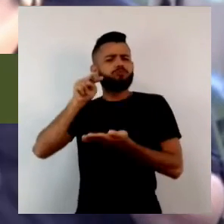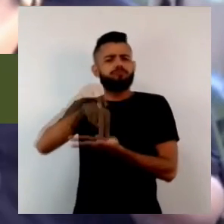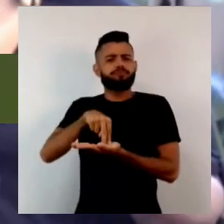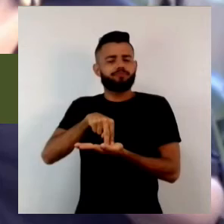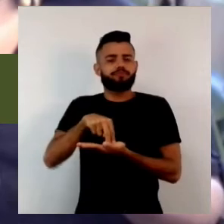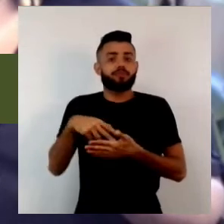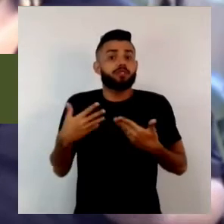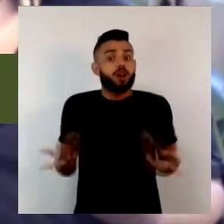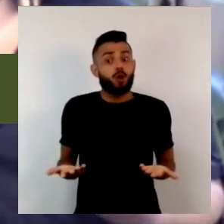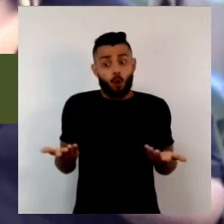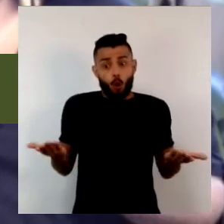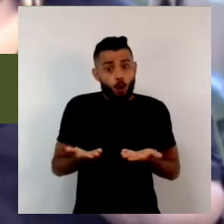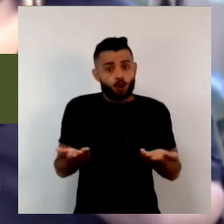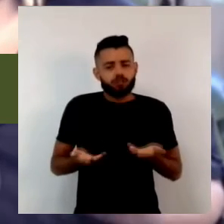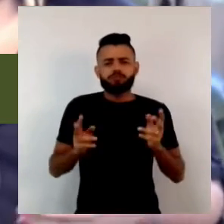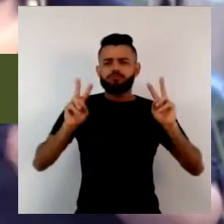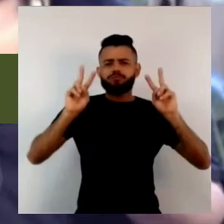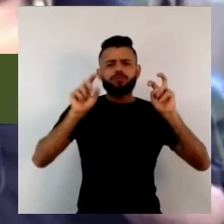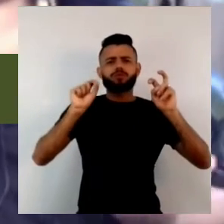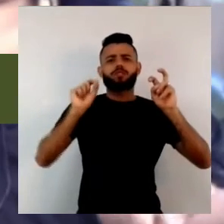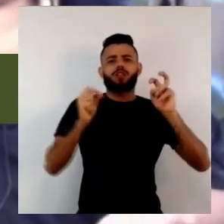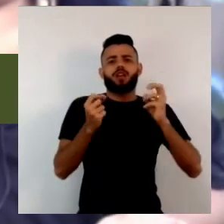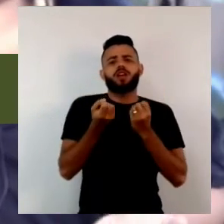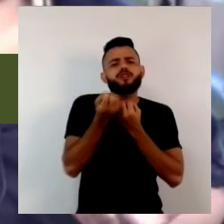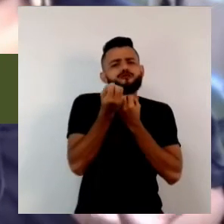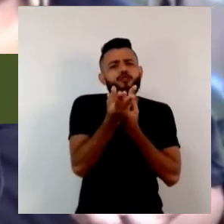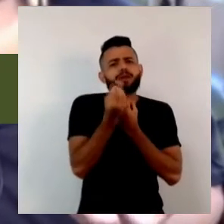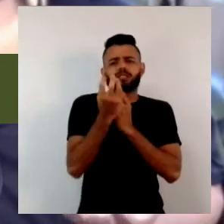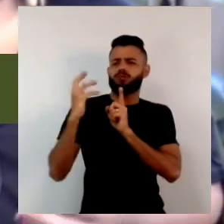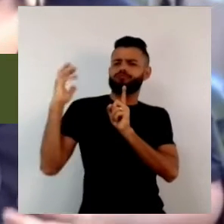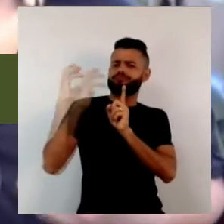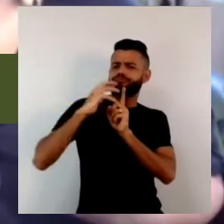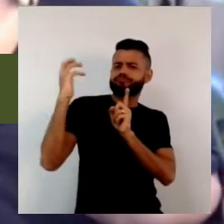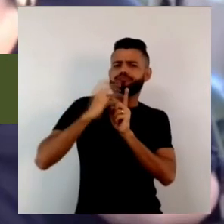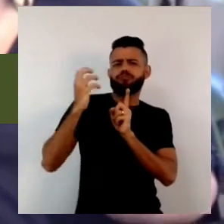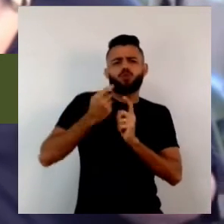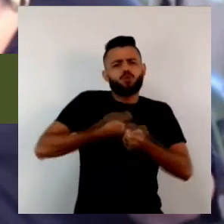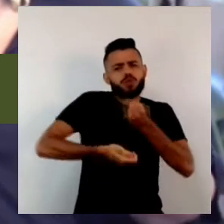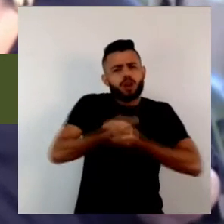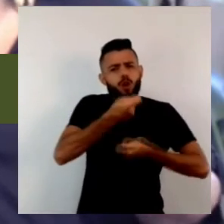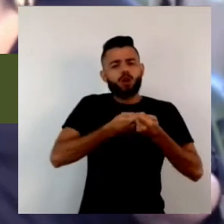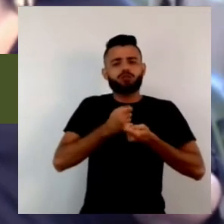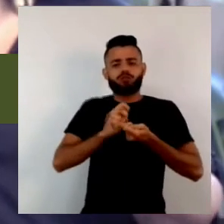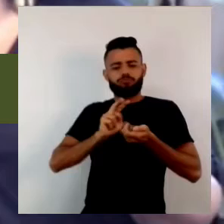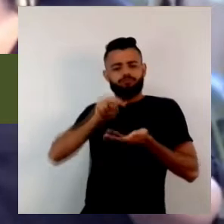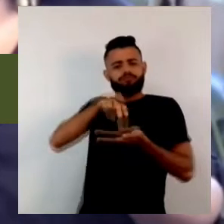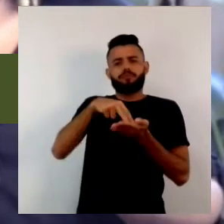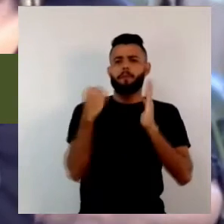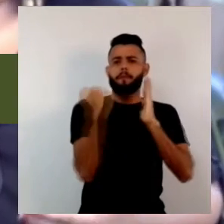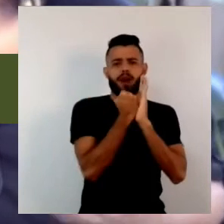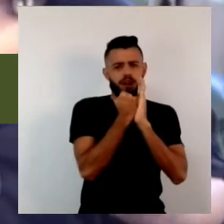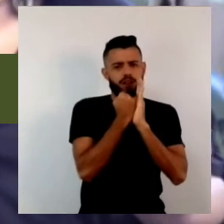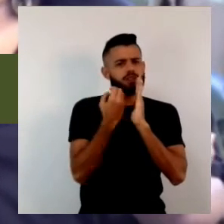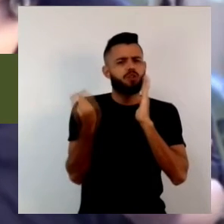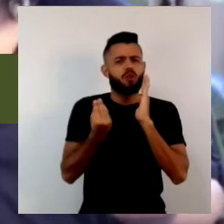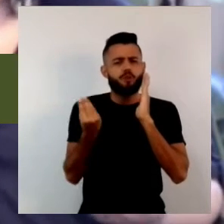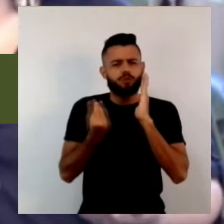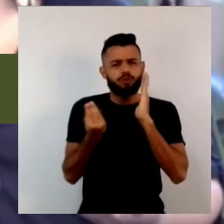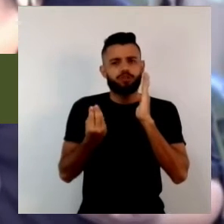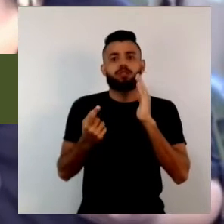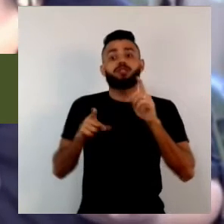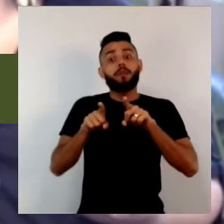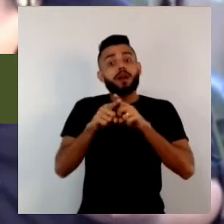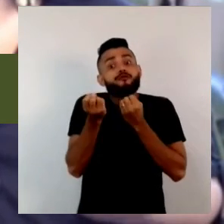como a informação impacta no negócio e no posicionamento de marca. Vamos falar sobre o quanto a informação é um caminho